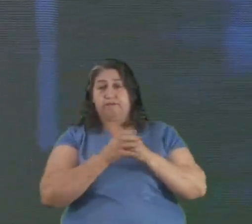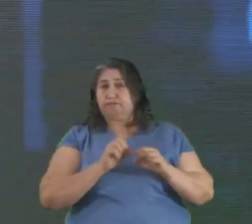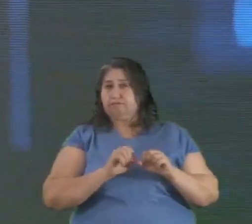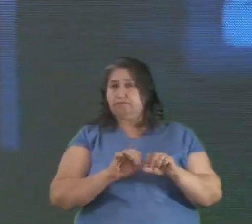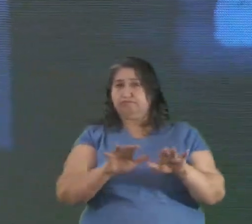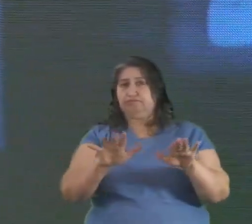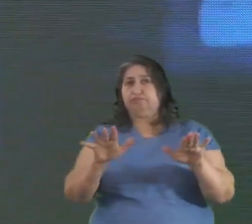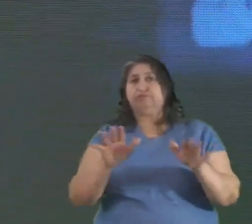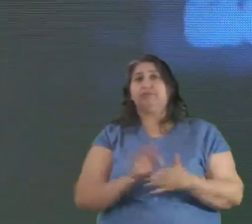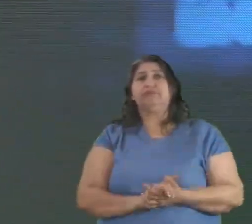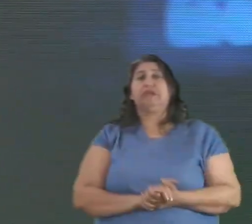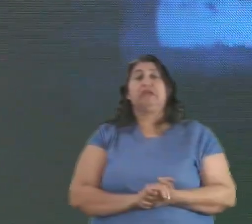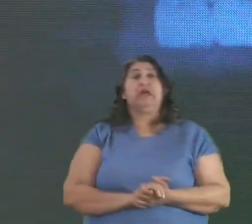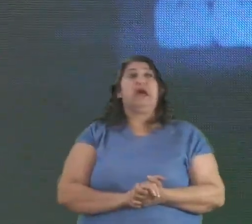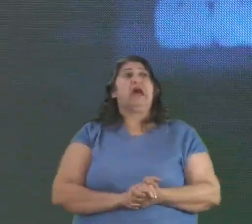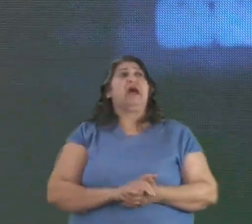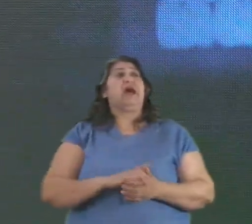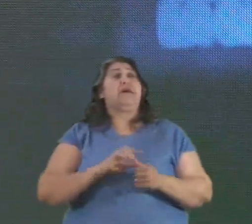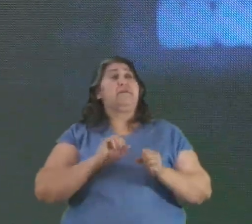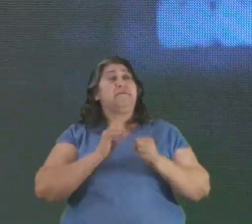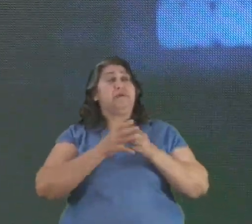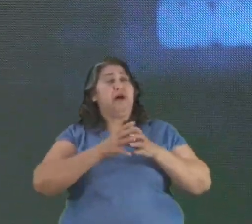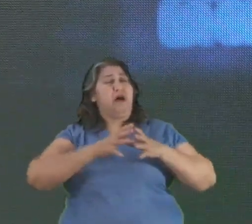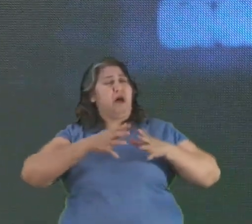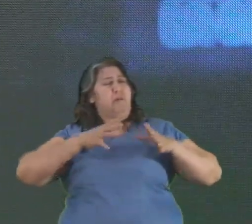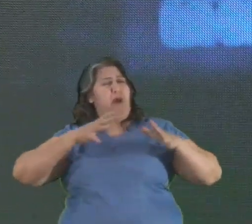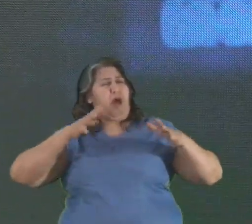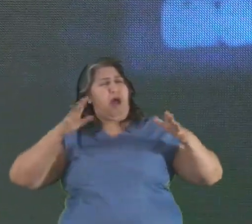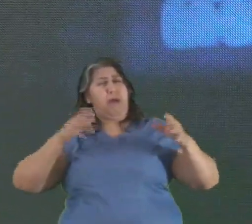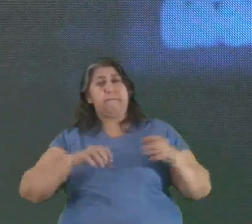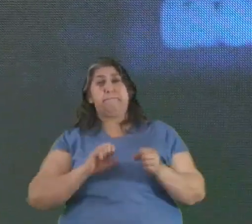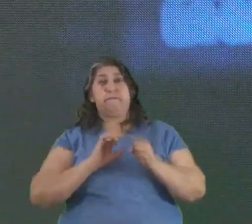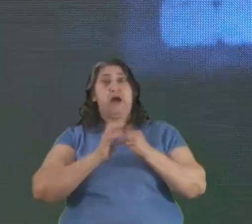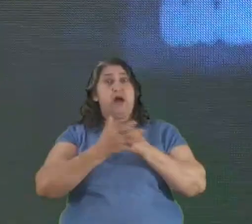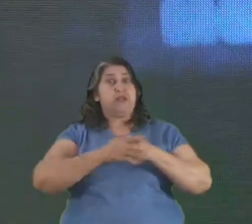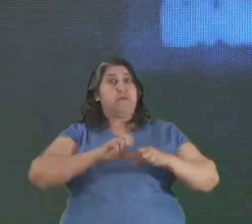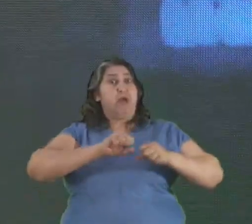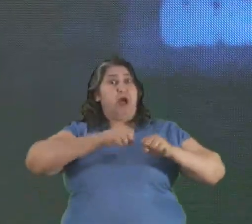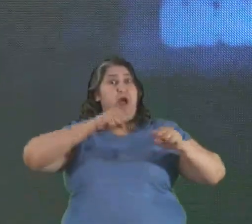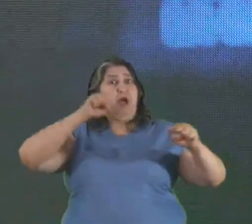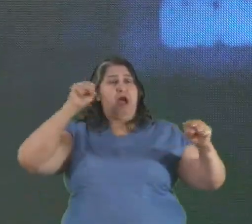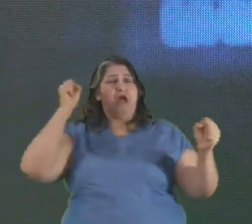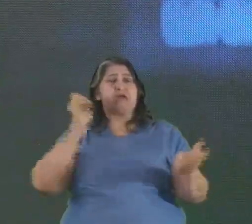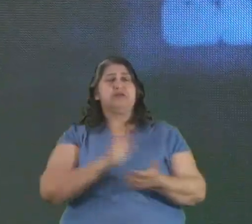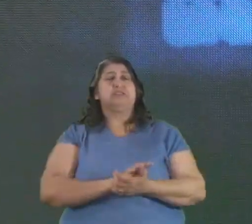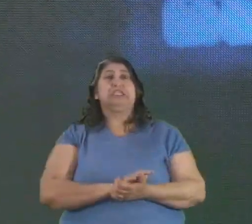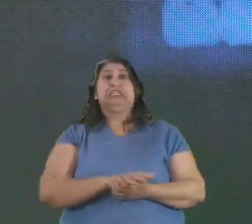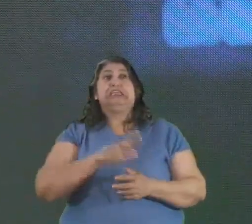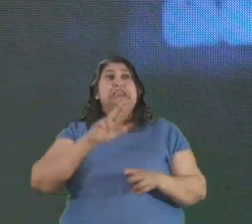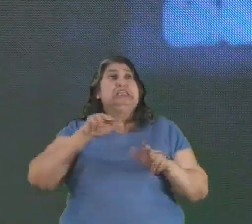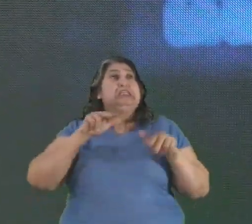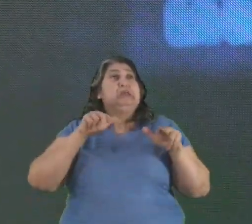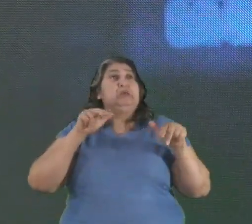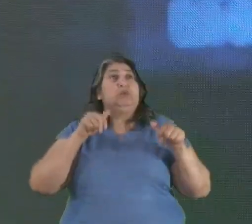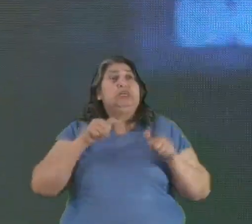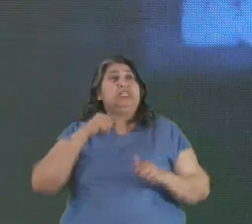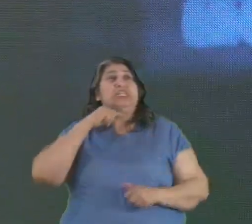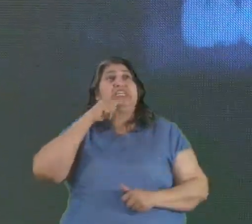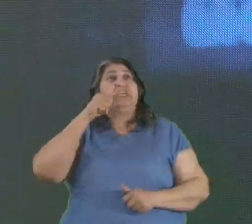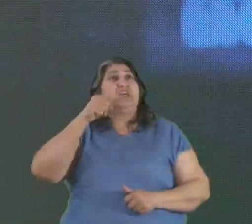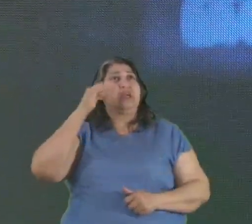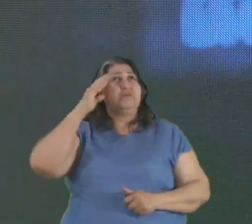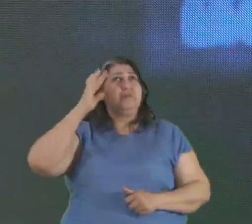coronavírus, a maior pandemia de toda a história. Ninguém imaginou uma pandemia como